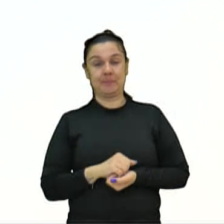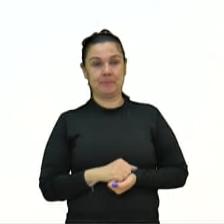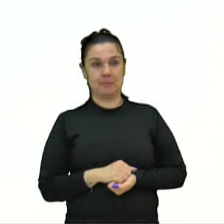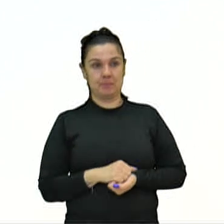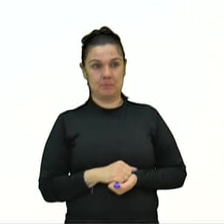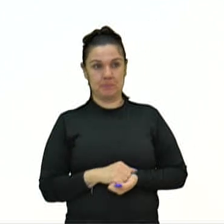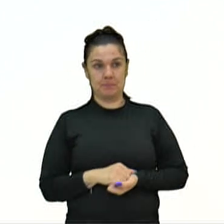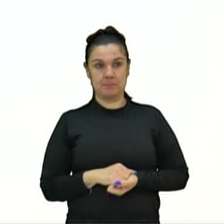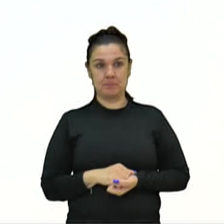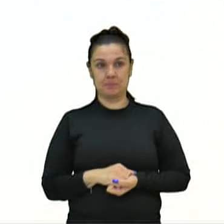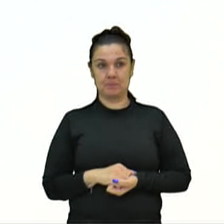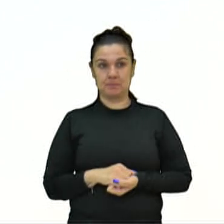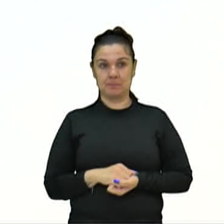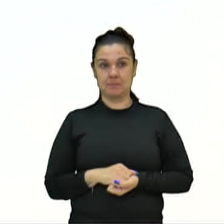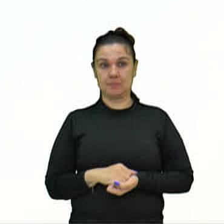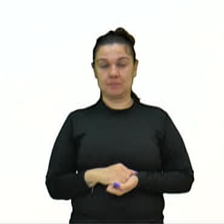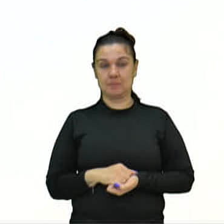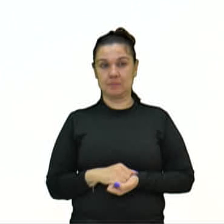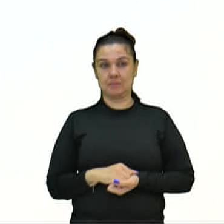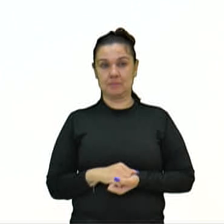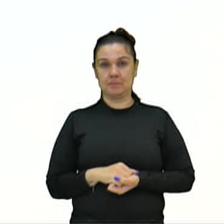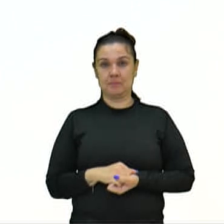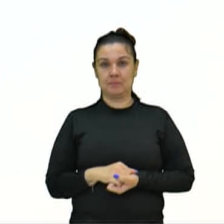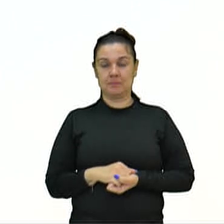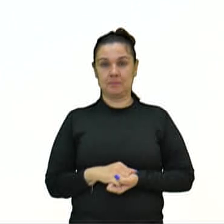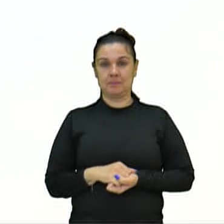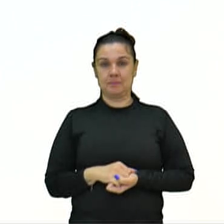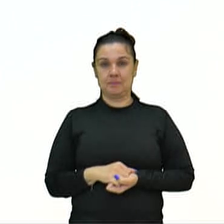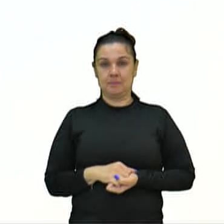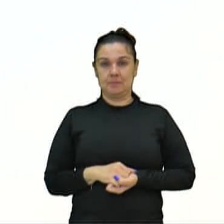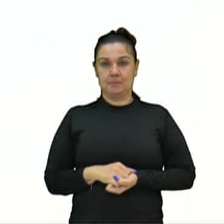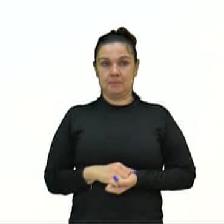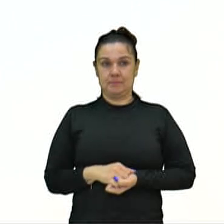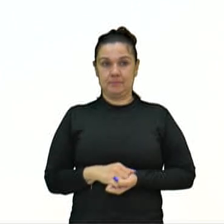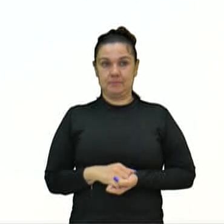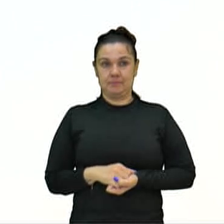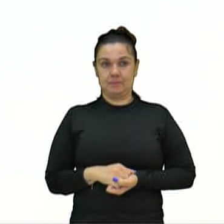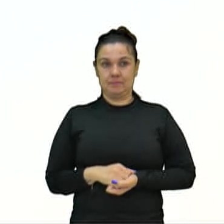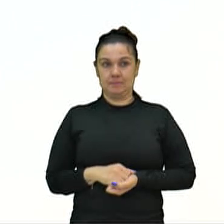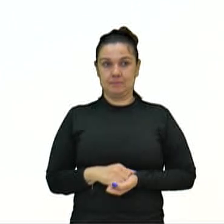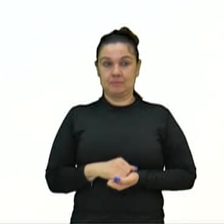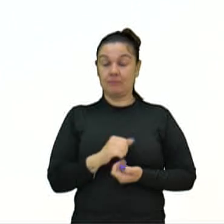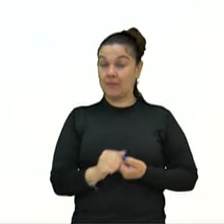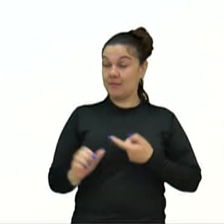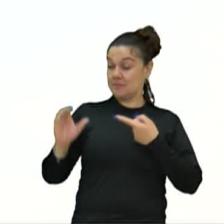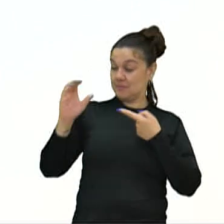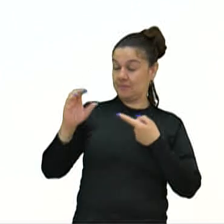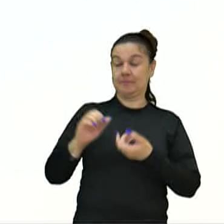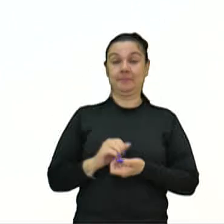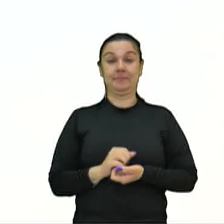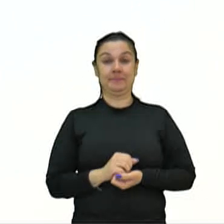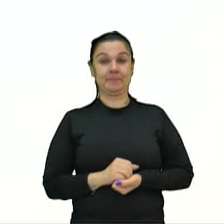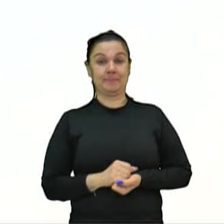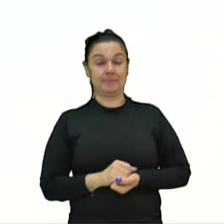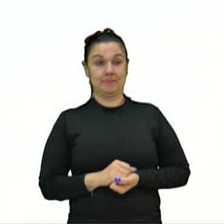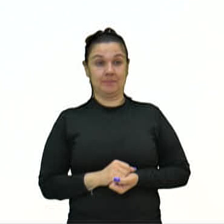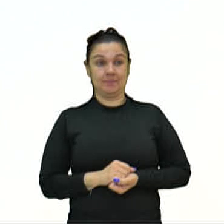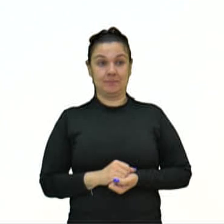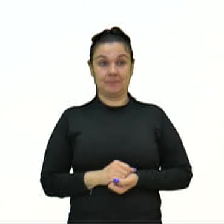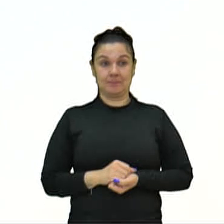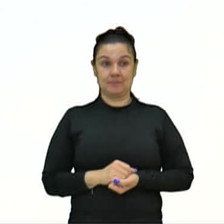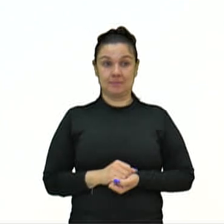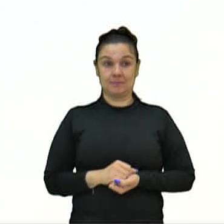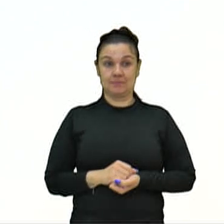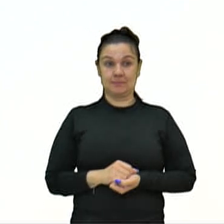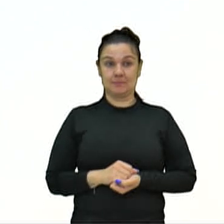Helmont propôs uma receita para produzir ratos usando matéria bruta, geração espontânea ou biogênese. Letra C. Os experimentos de Redi